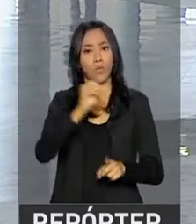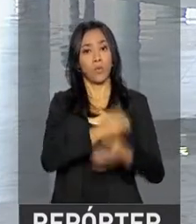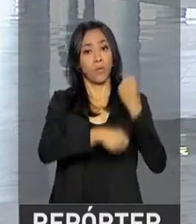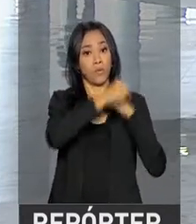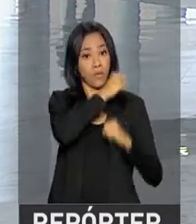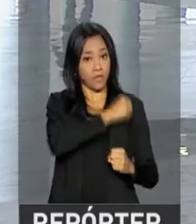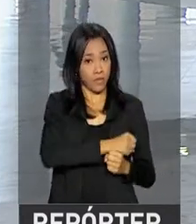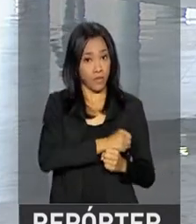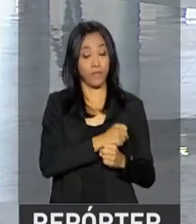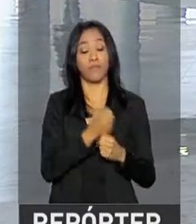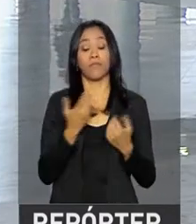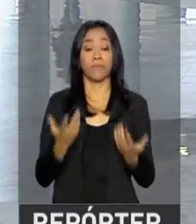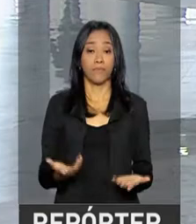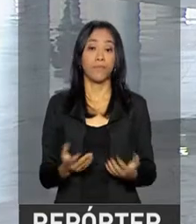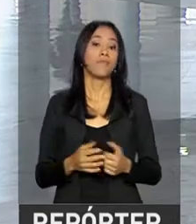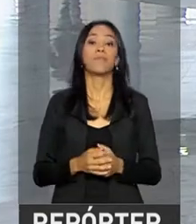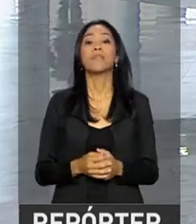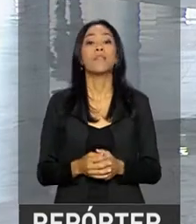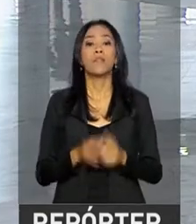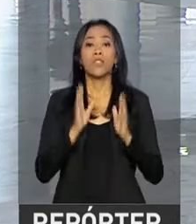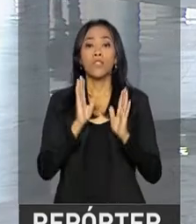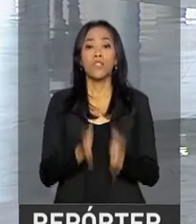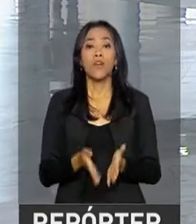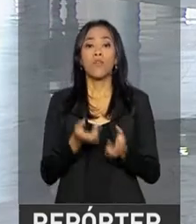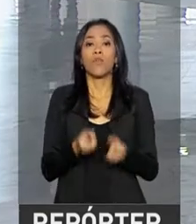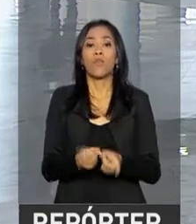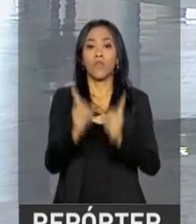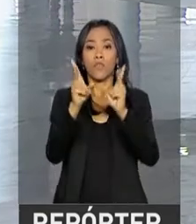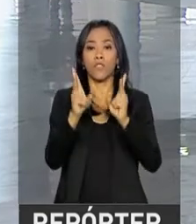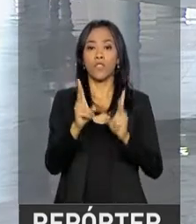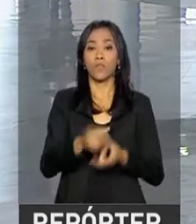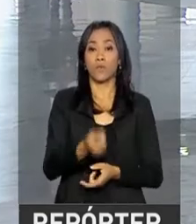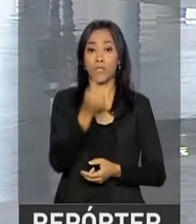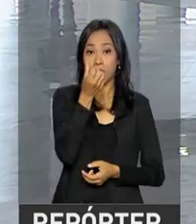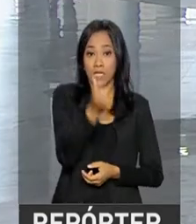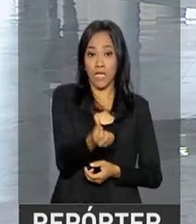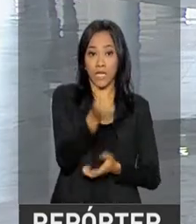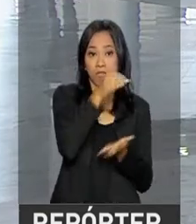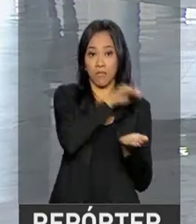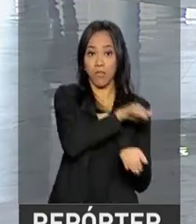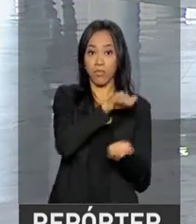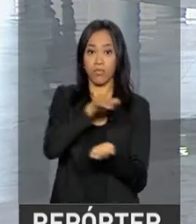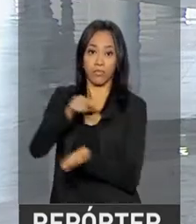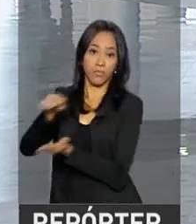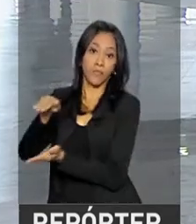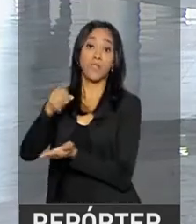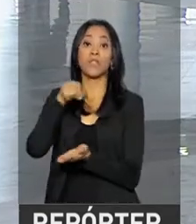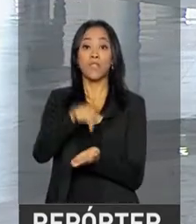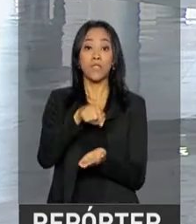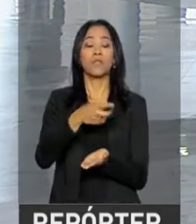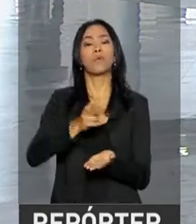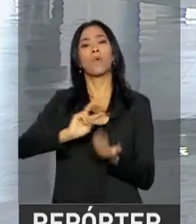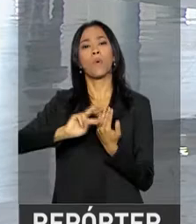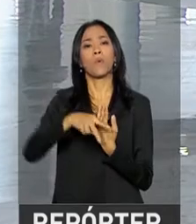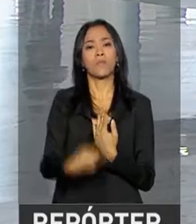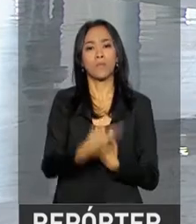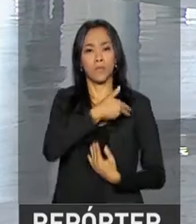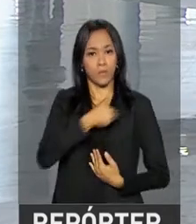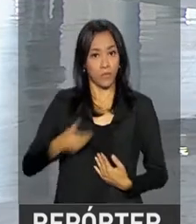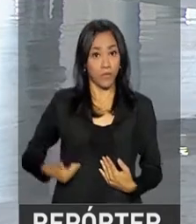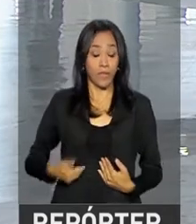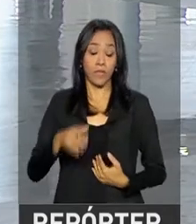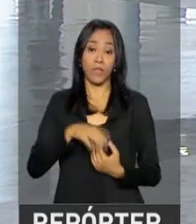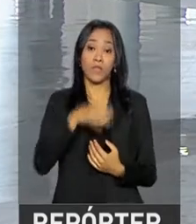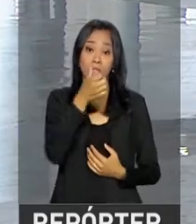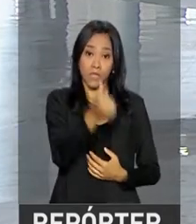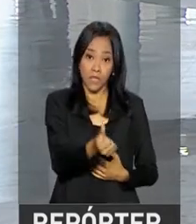setor do gás natural no Brasil. Foram arrematados 6 blocos, que gerando 6 bilhões de reais em investimentos.